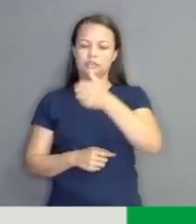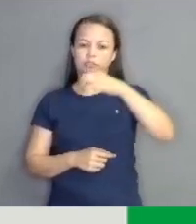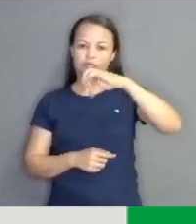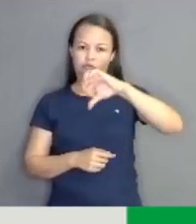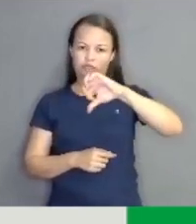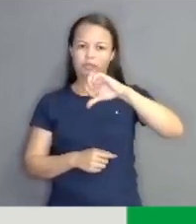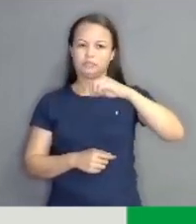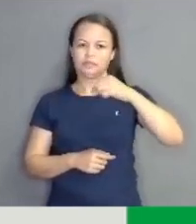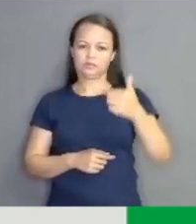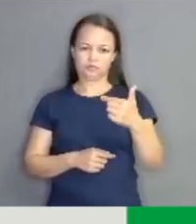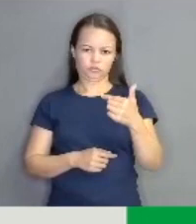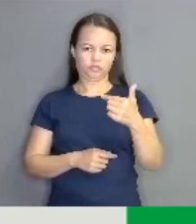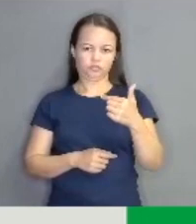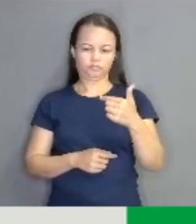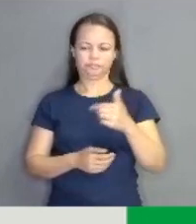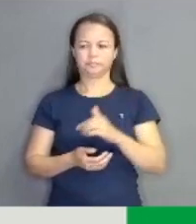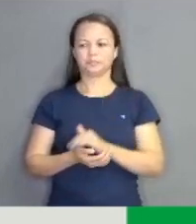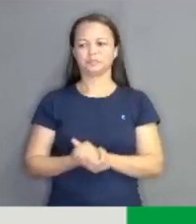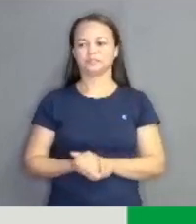5.192.